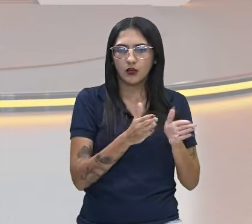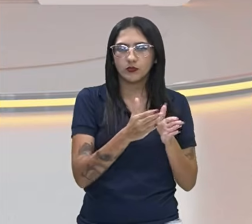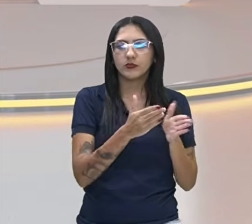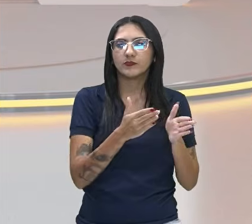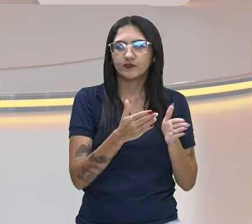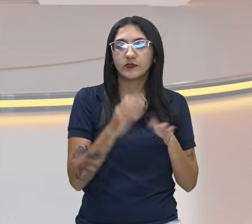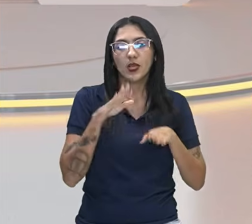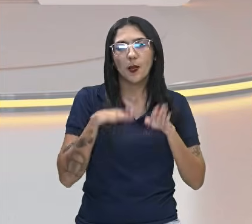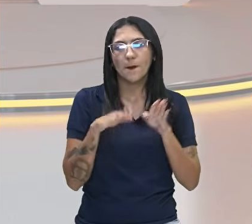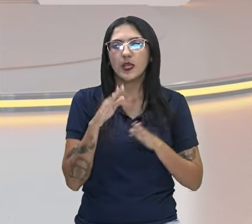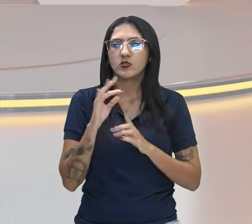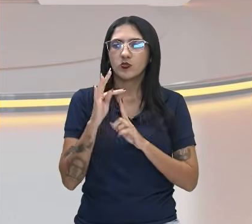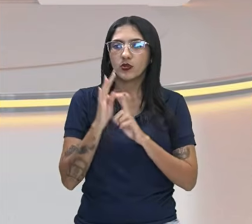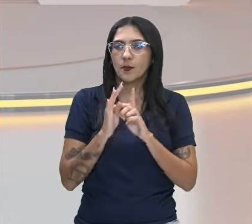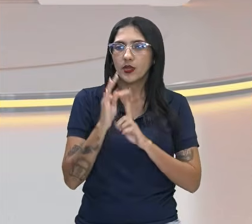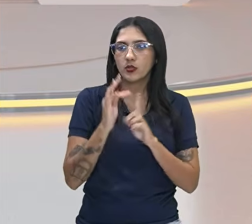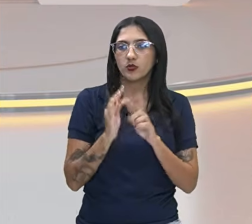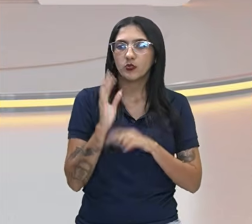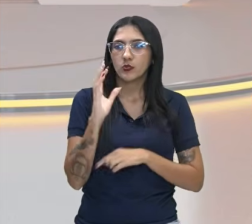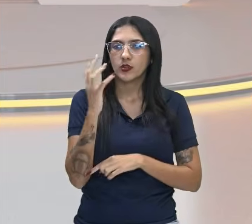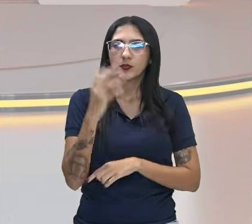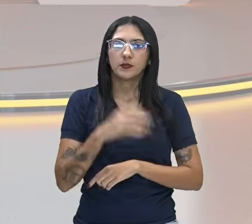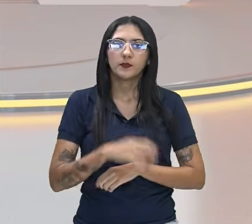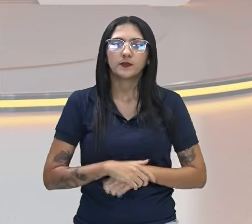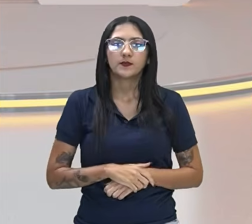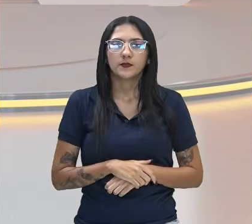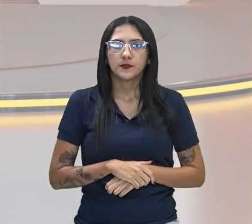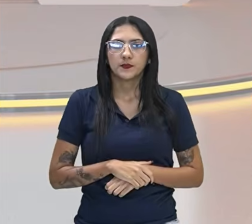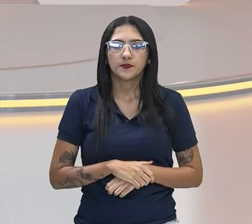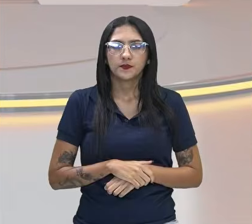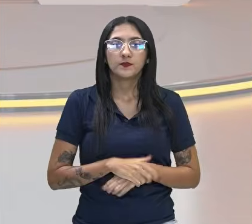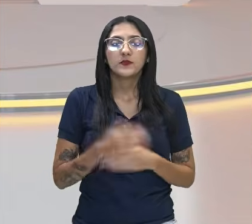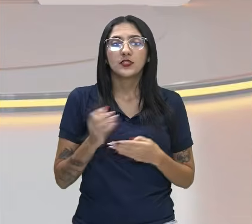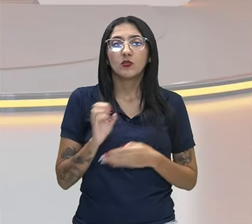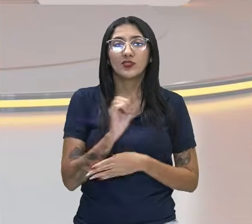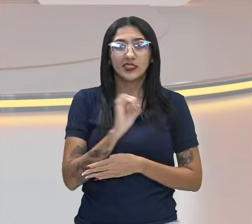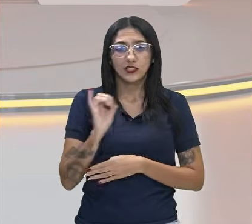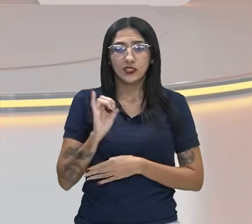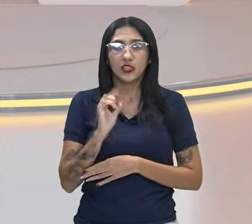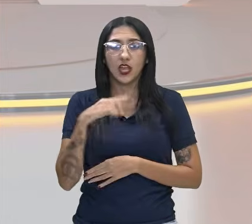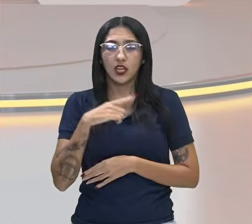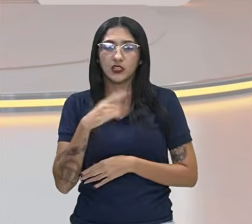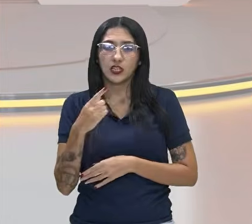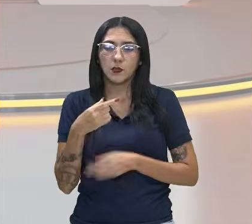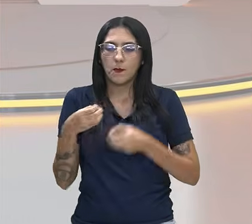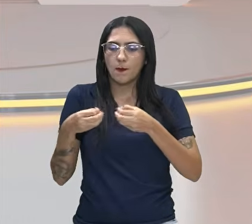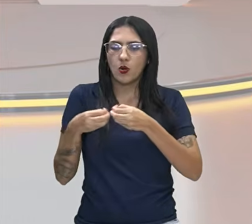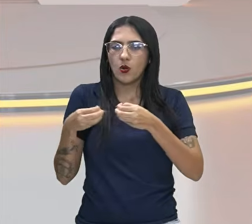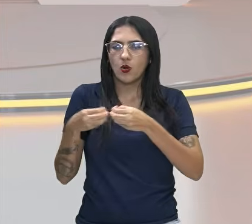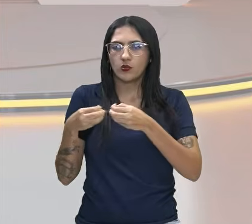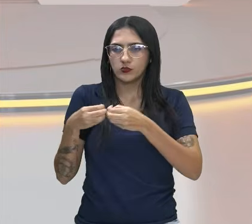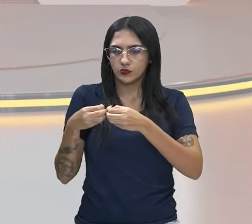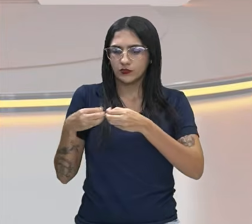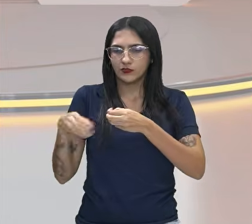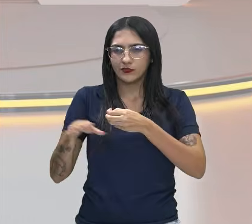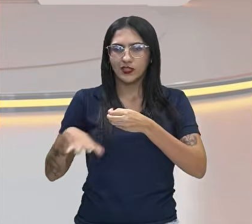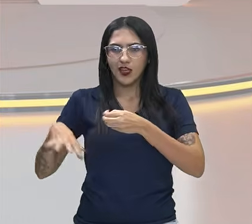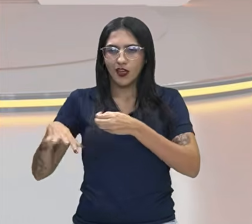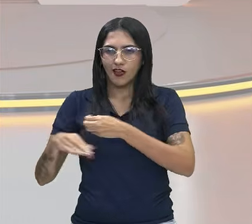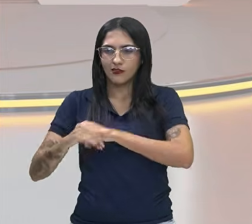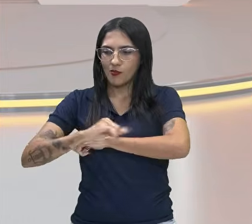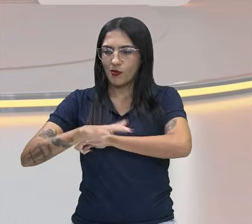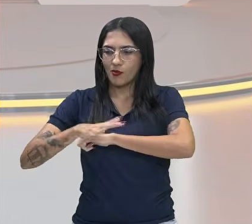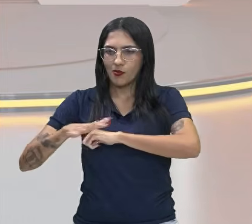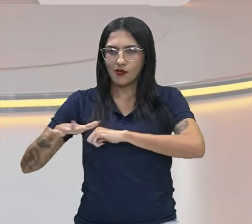clima, tá, gente? Então, a gente observa que quanto mais próximo, né, do litoral, estiver aquela